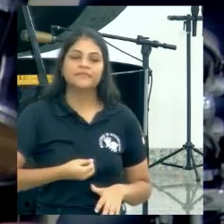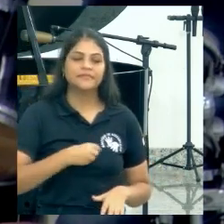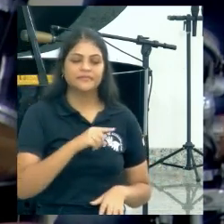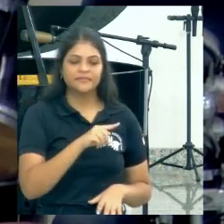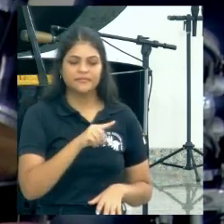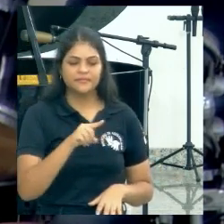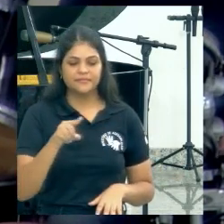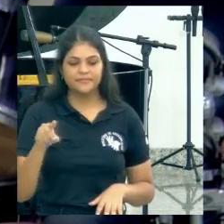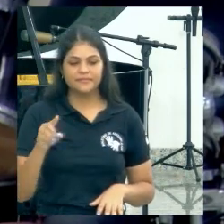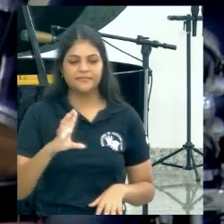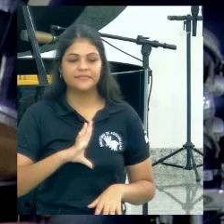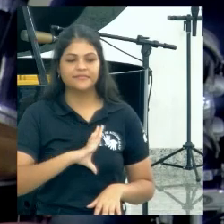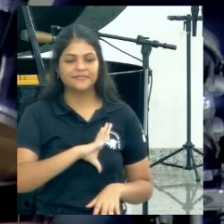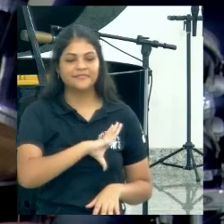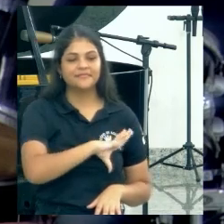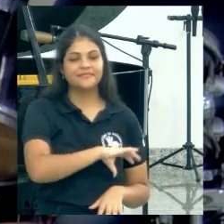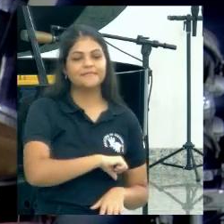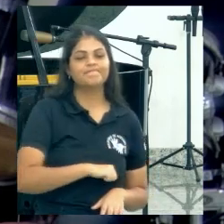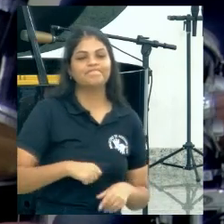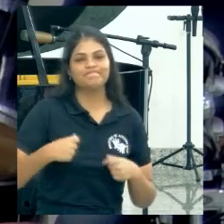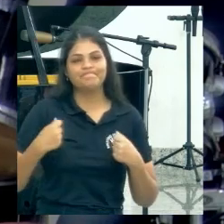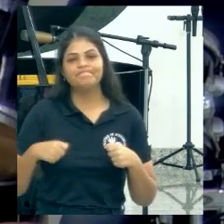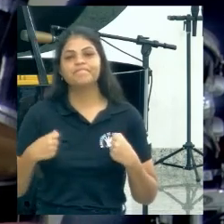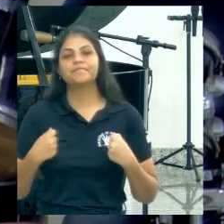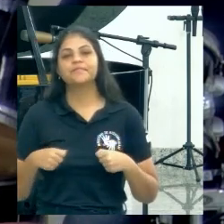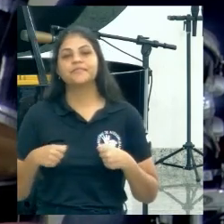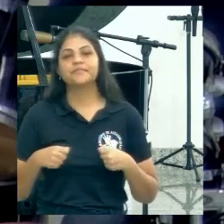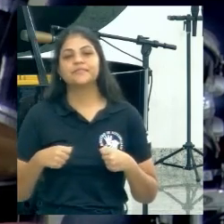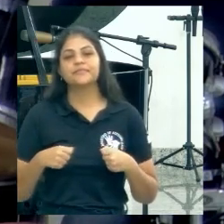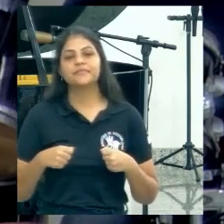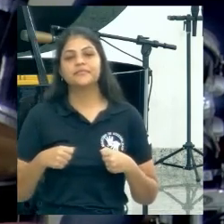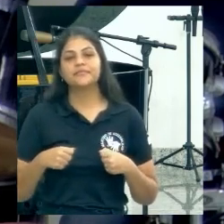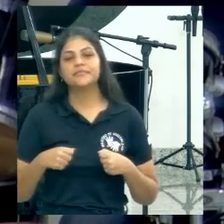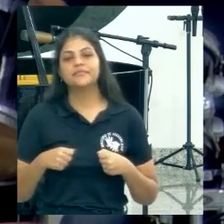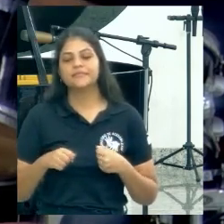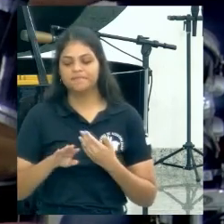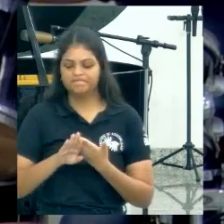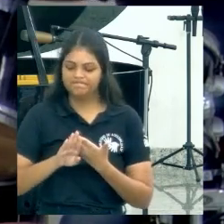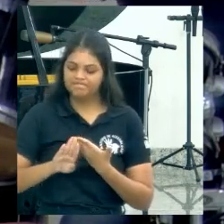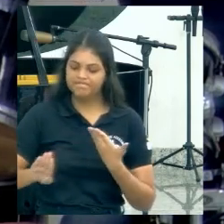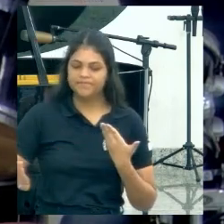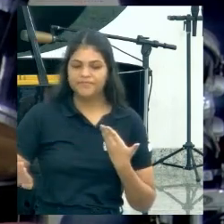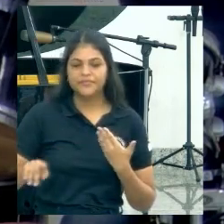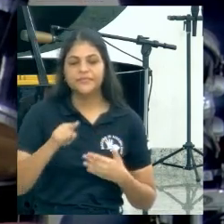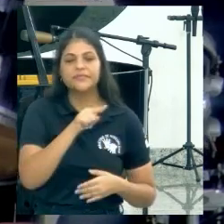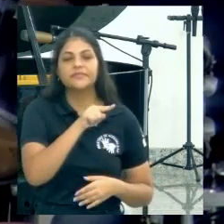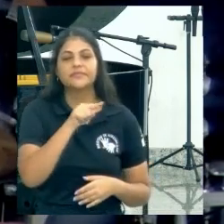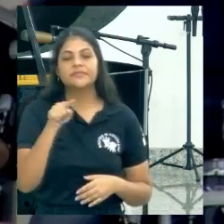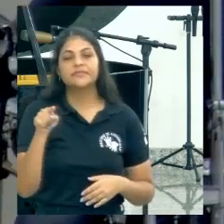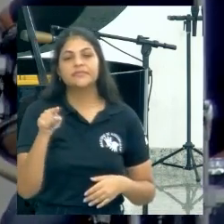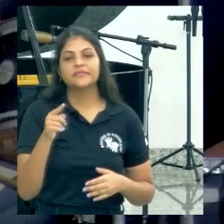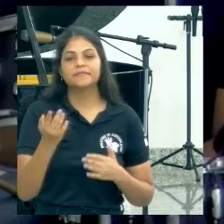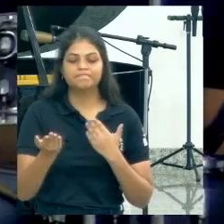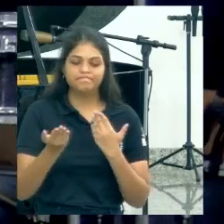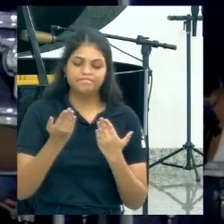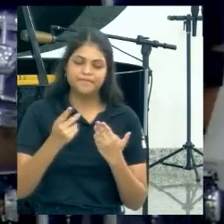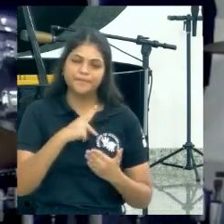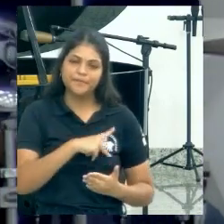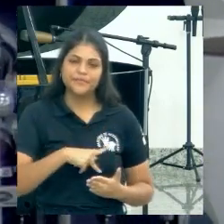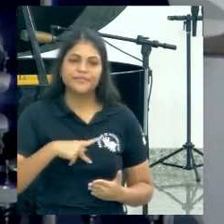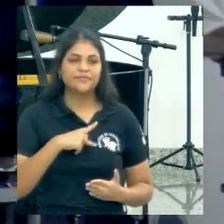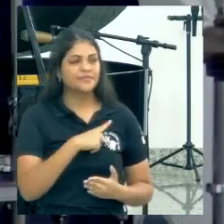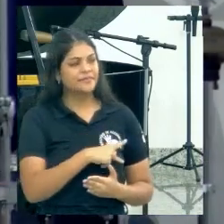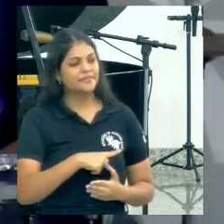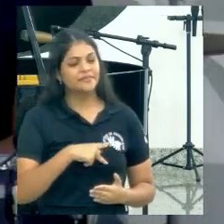ama, ela precisa ser abandonada. Talvez você esteja, à semelhança do apóstolo Paulo, passando